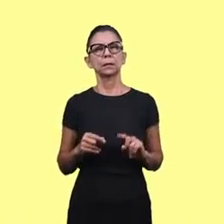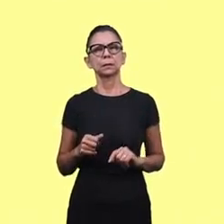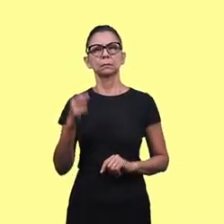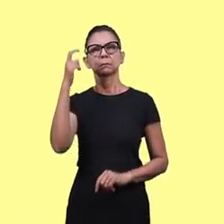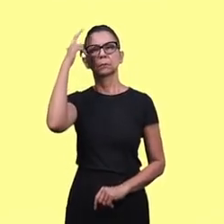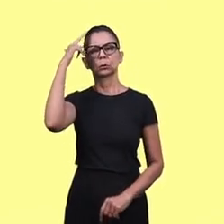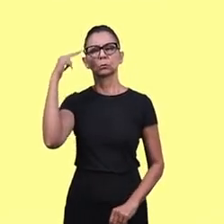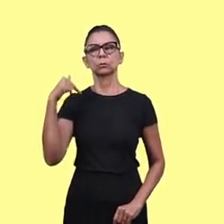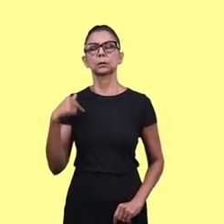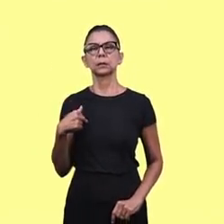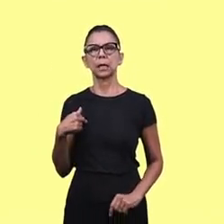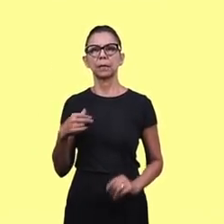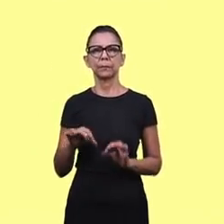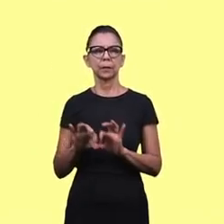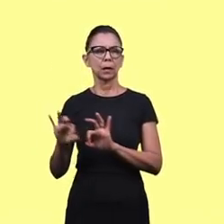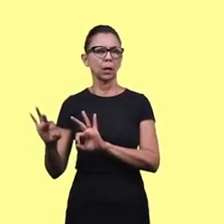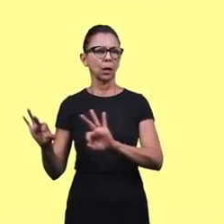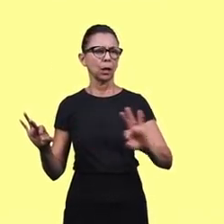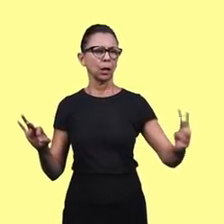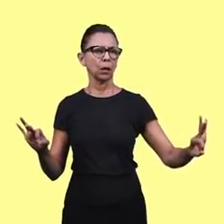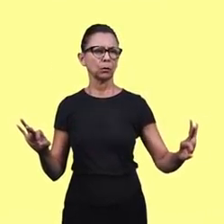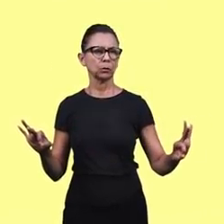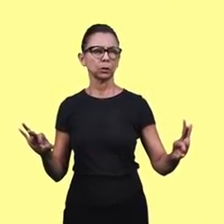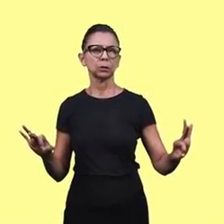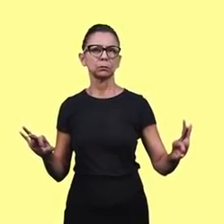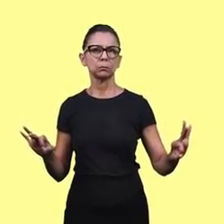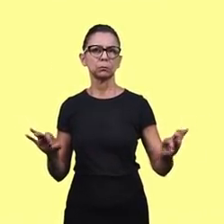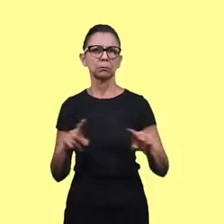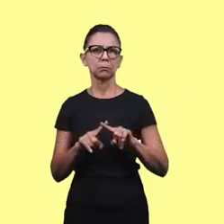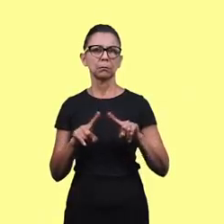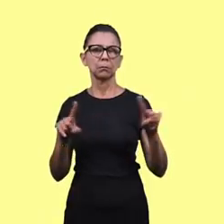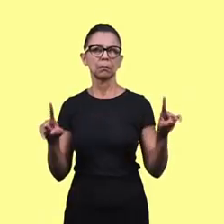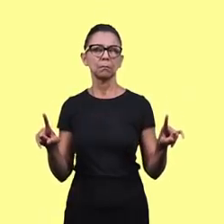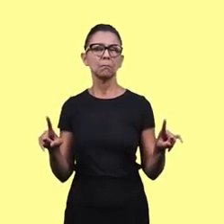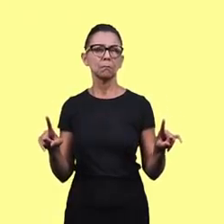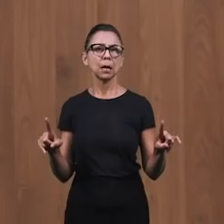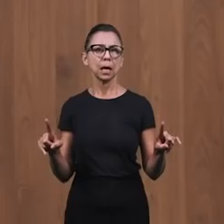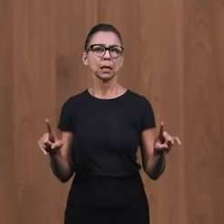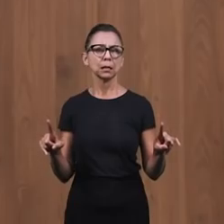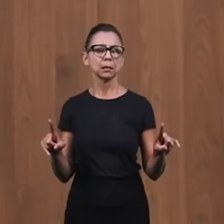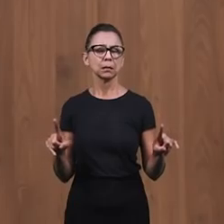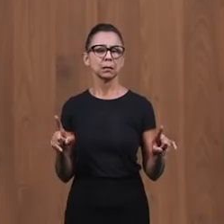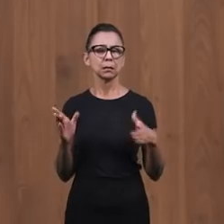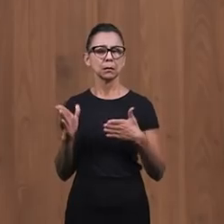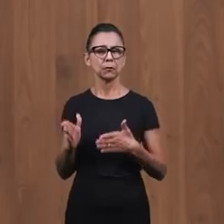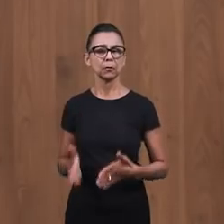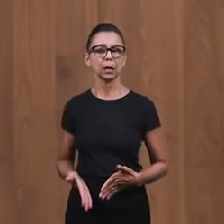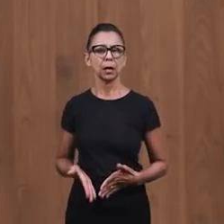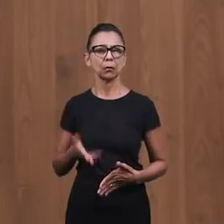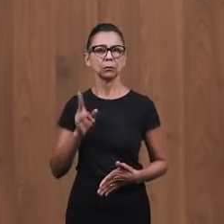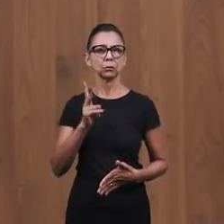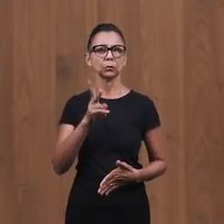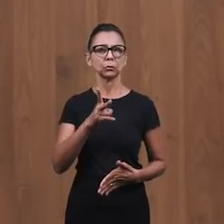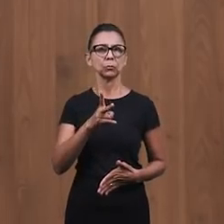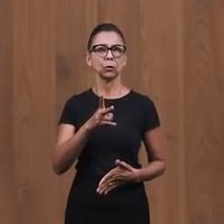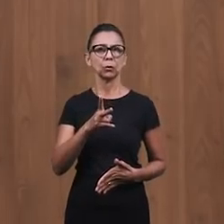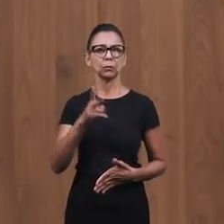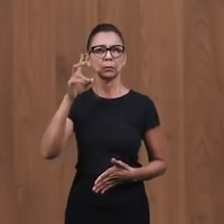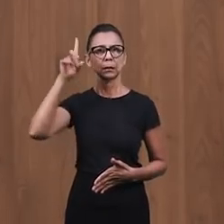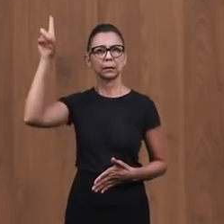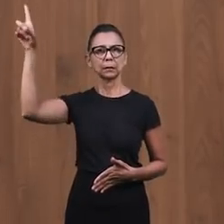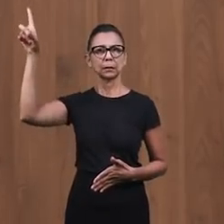casa e de seu pai, ele escolheu permanecer fiel a Deus. A Bíblia nos registra